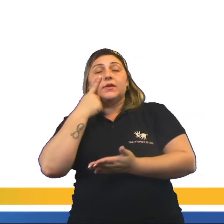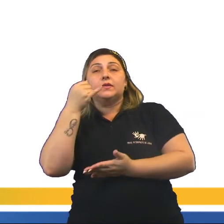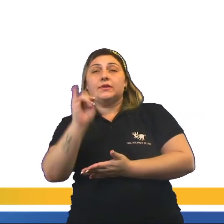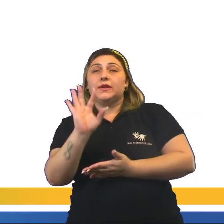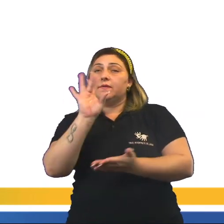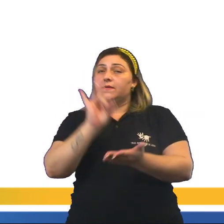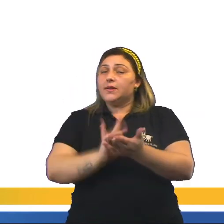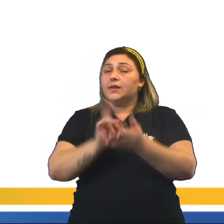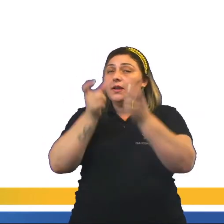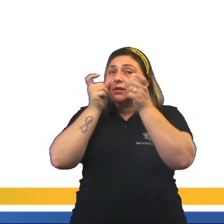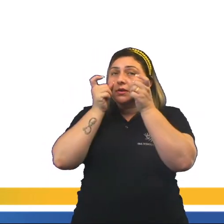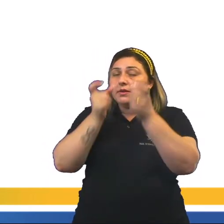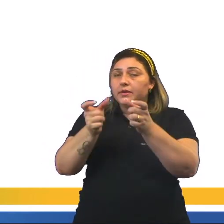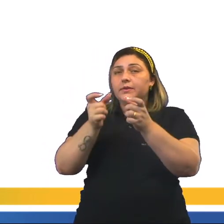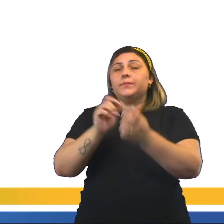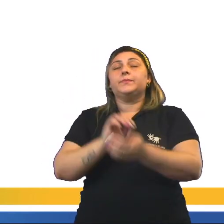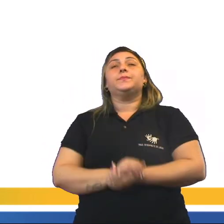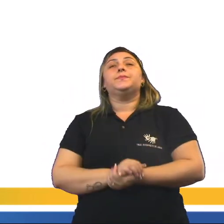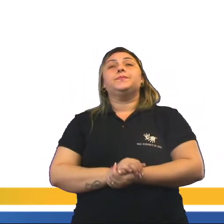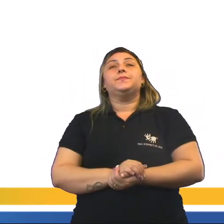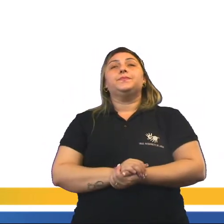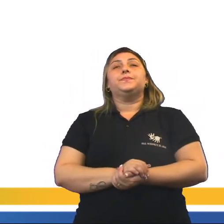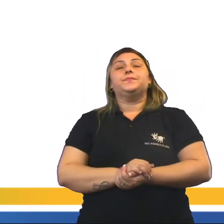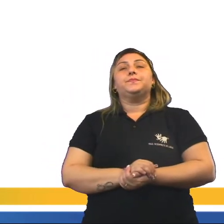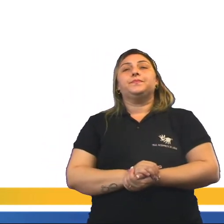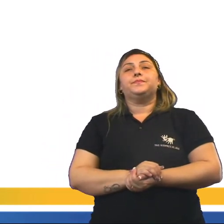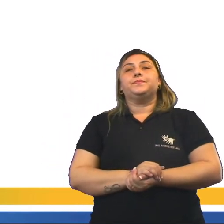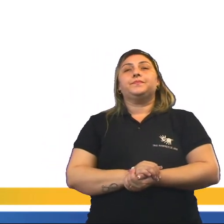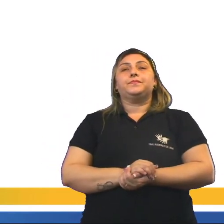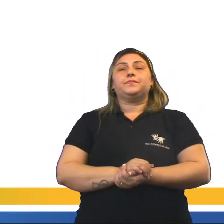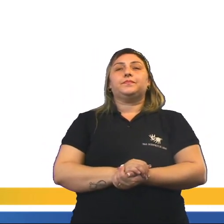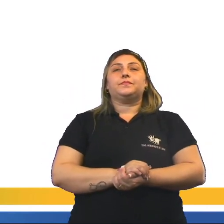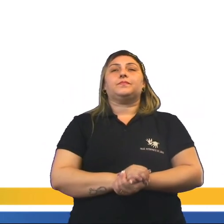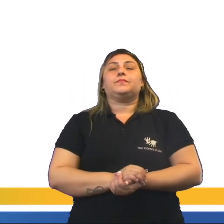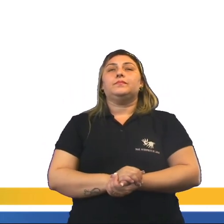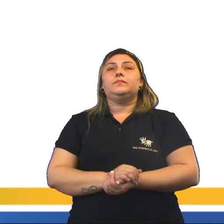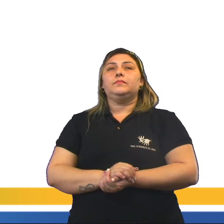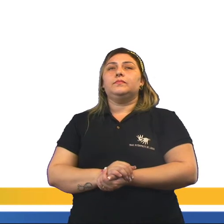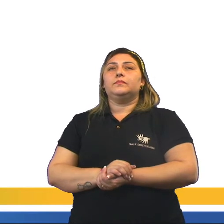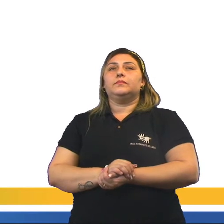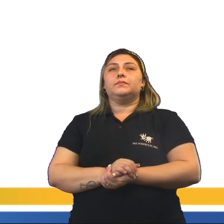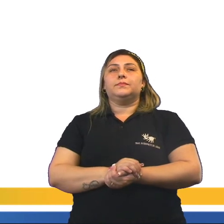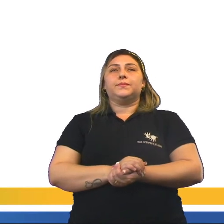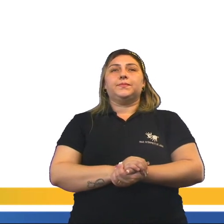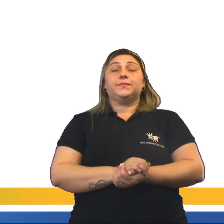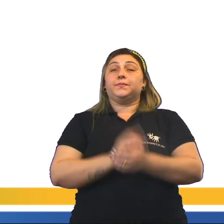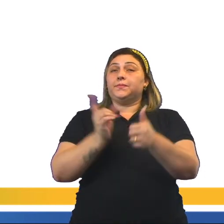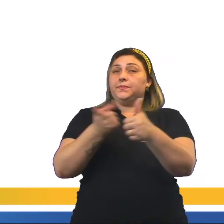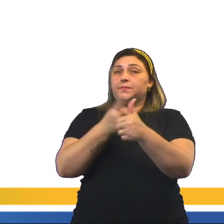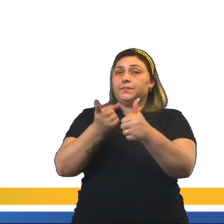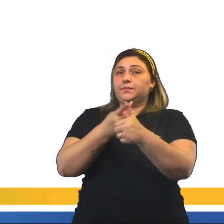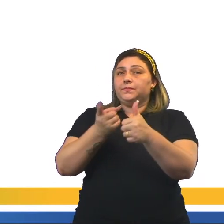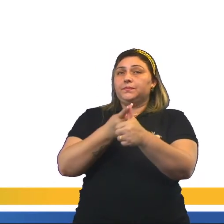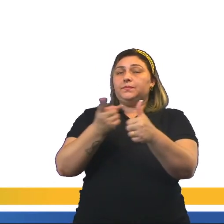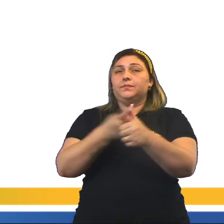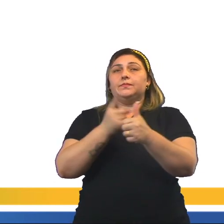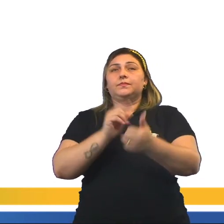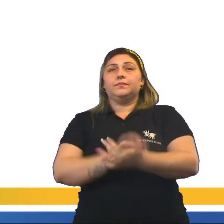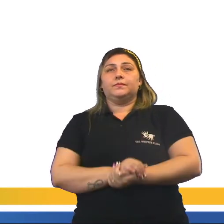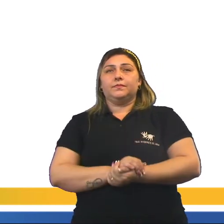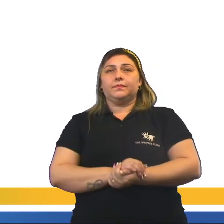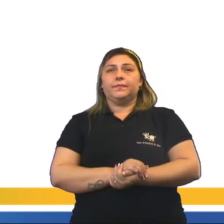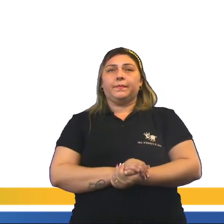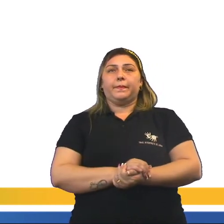vocês realmente estão prestando atenção, né? E pegando tudo que a gente está passando na aula de hoje. Vamos lá. Na primeira questão, give